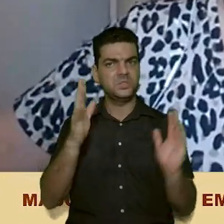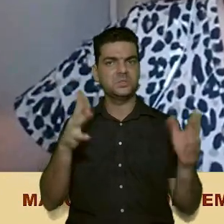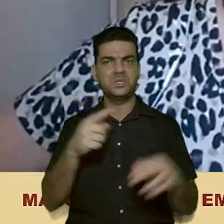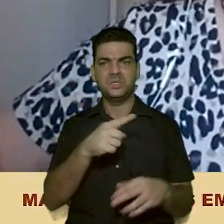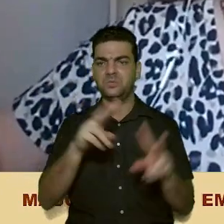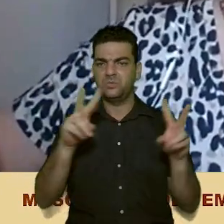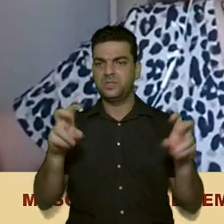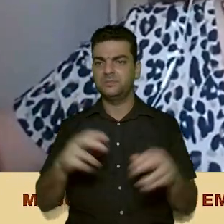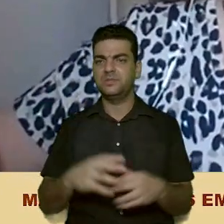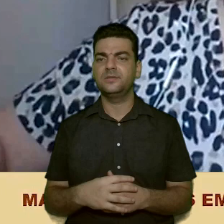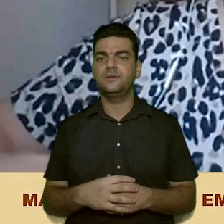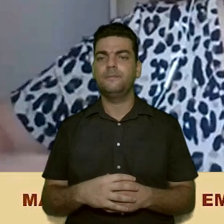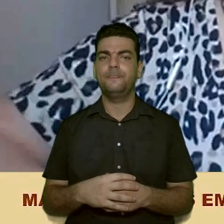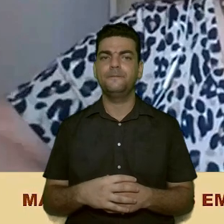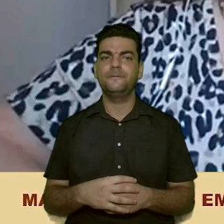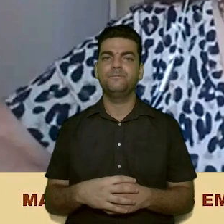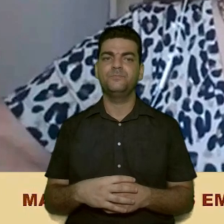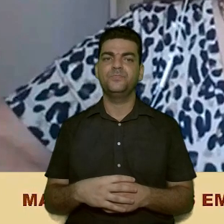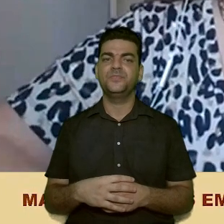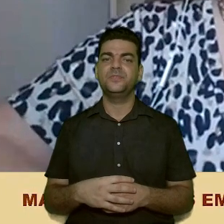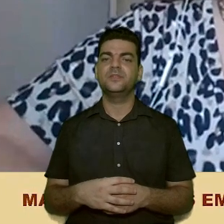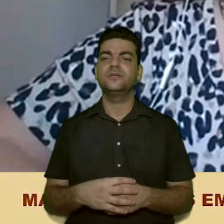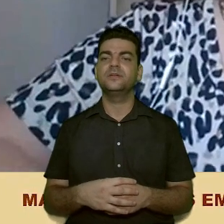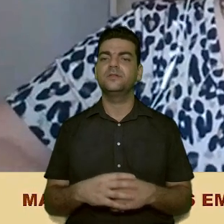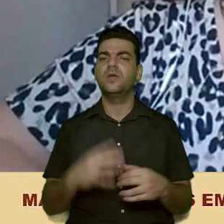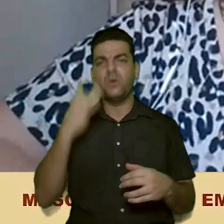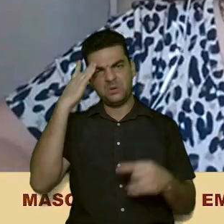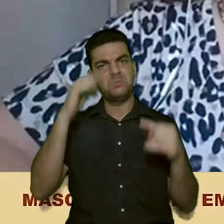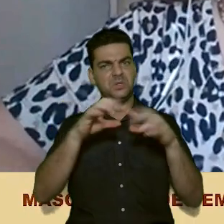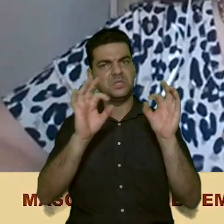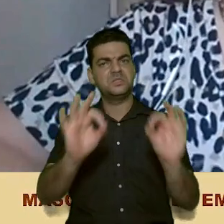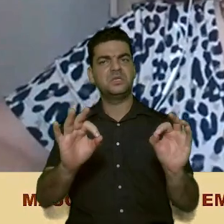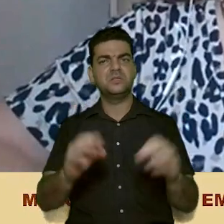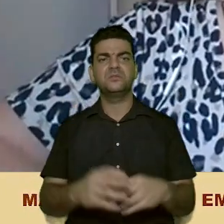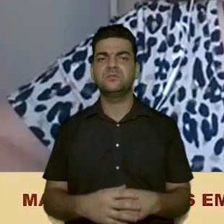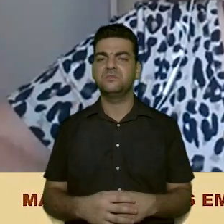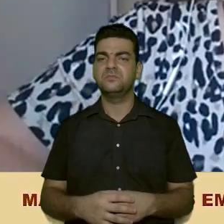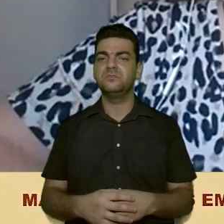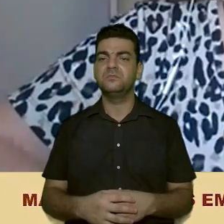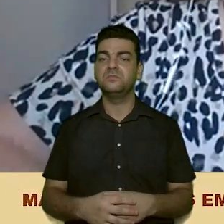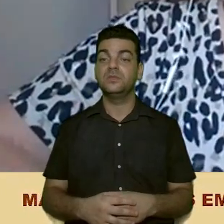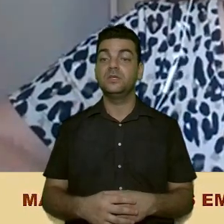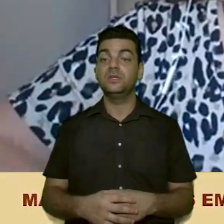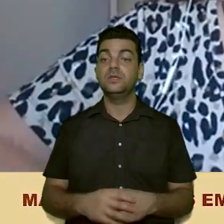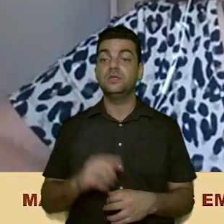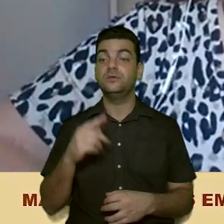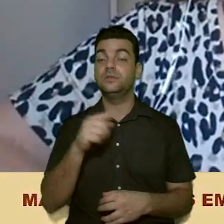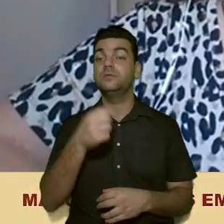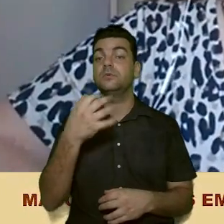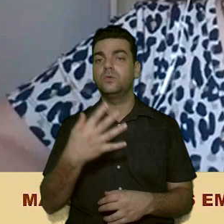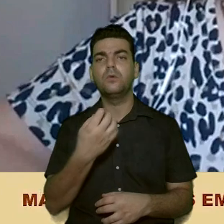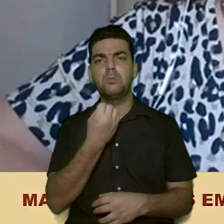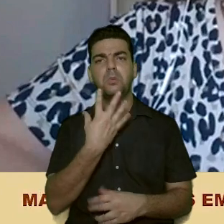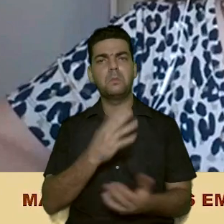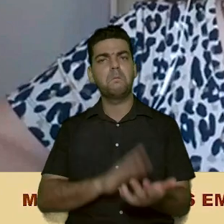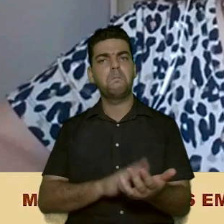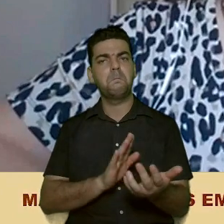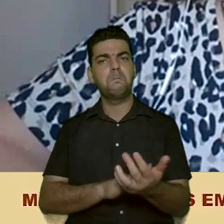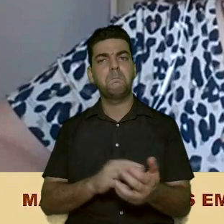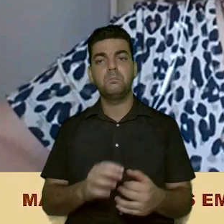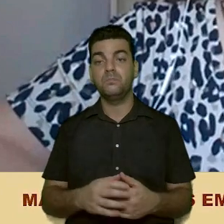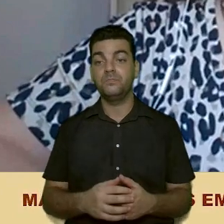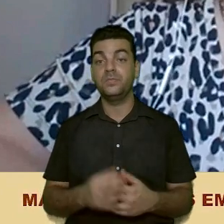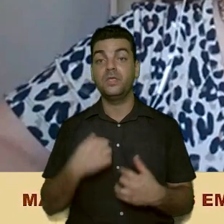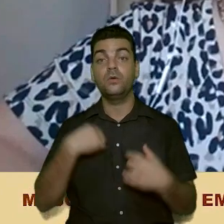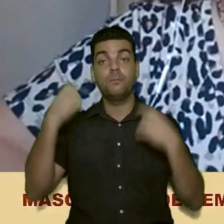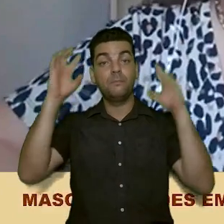o tema, extremamente necessário, assim, toda a sua fala, né, e da questão que eu fiquei